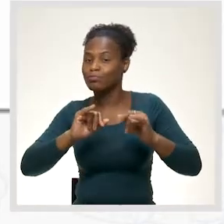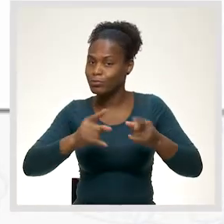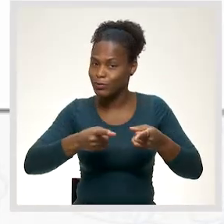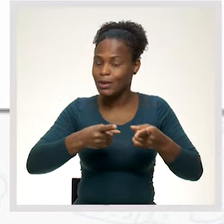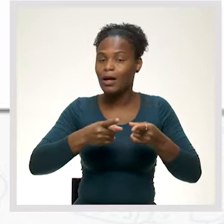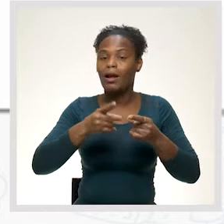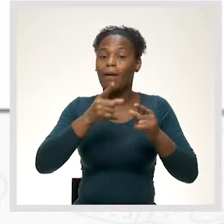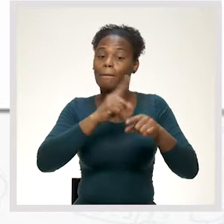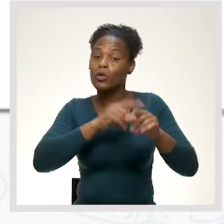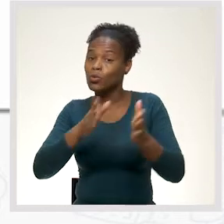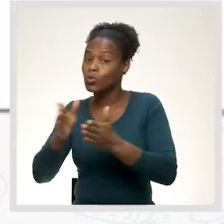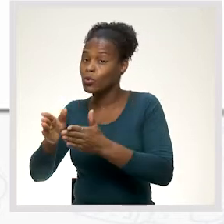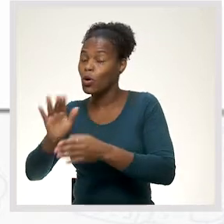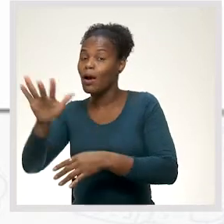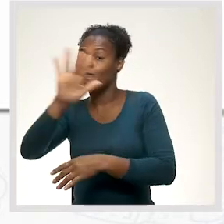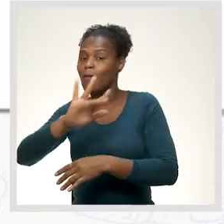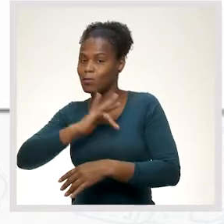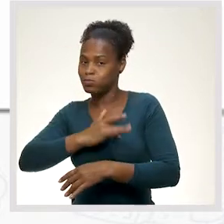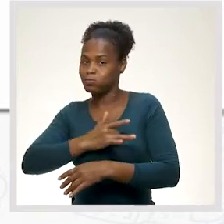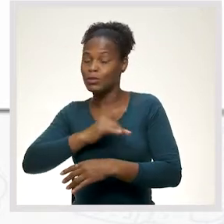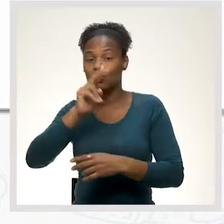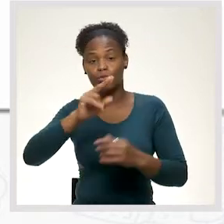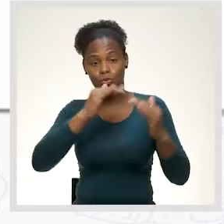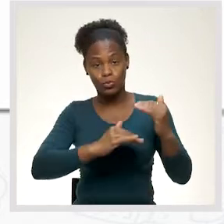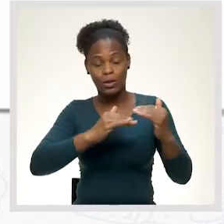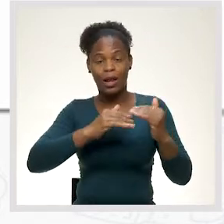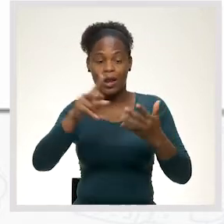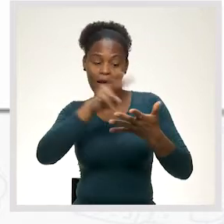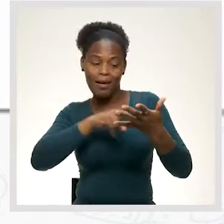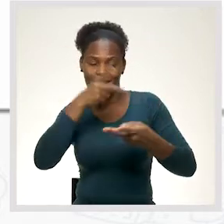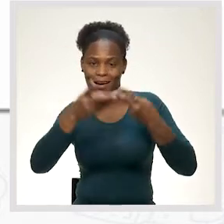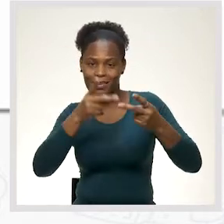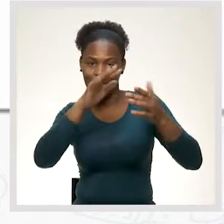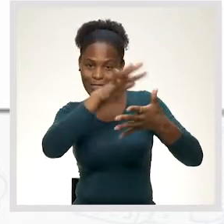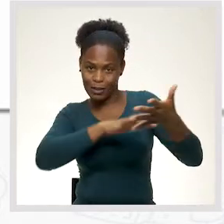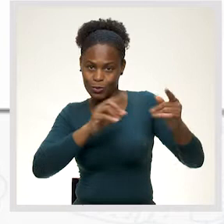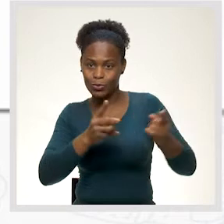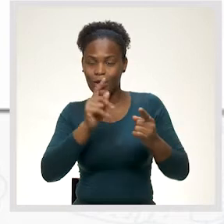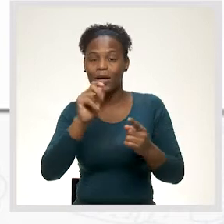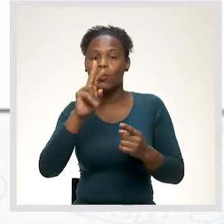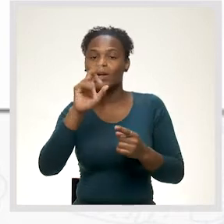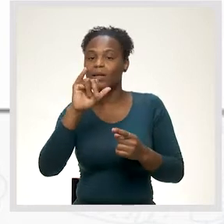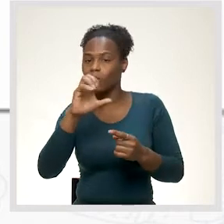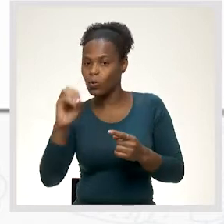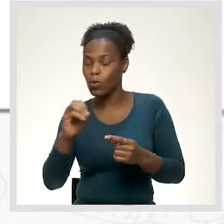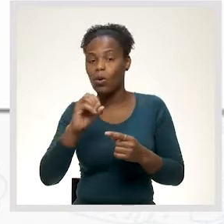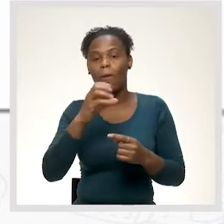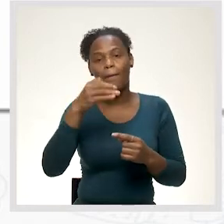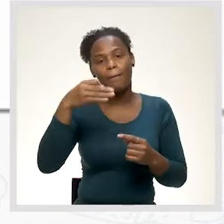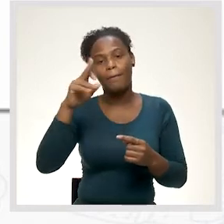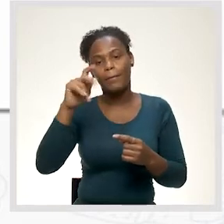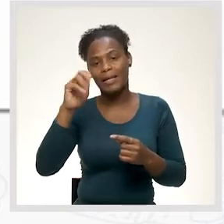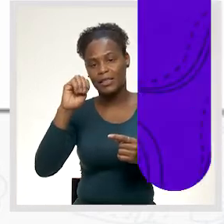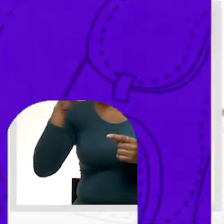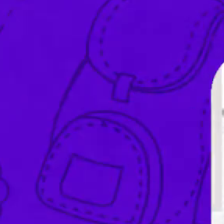do período romântico. Segundo ponto, leitura e análise do excerto Eurico, o Presbítero, de Alexandre